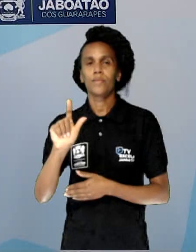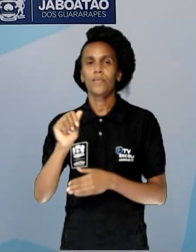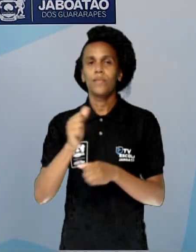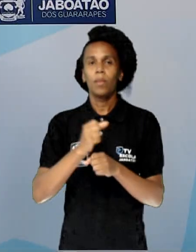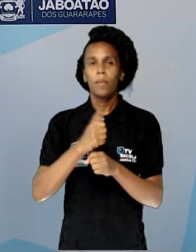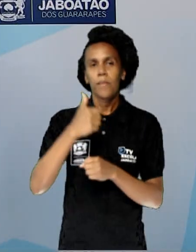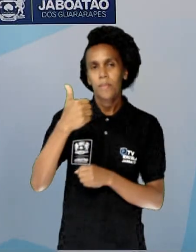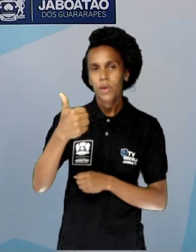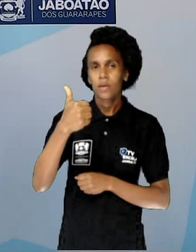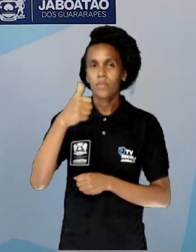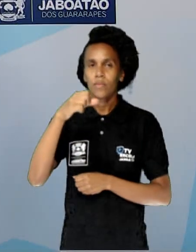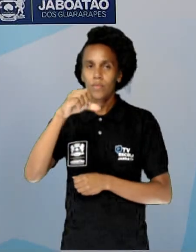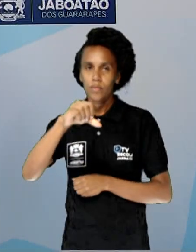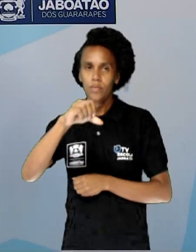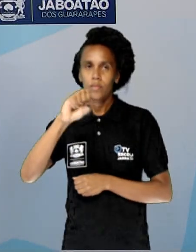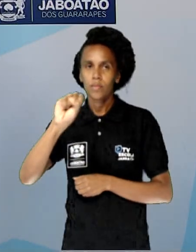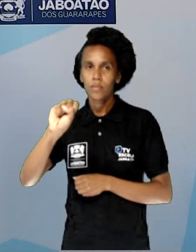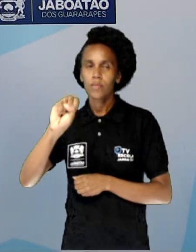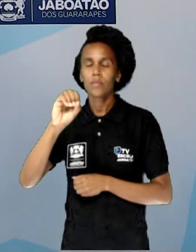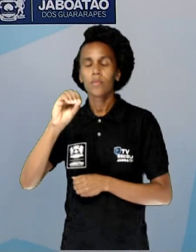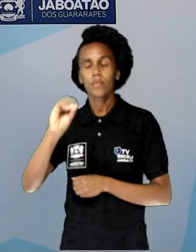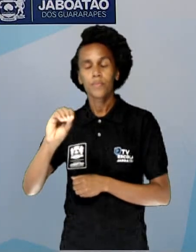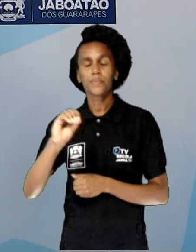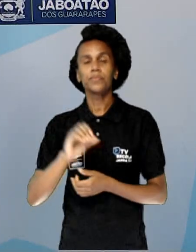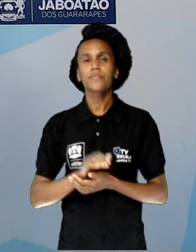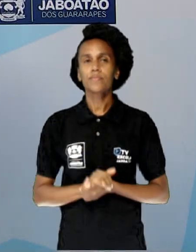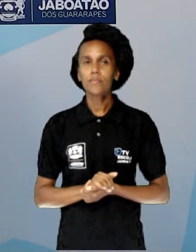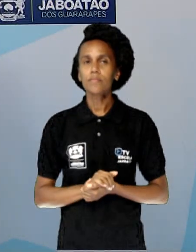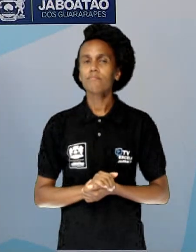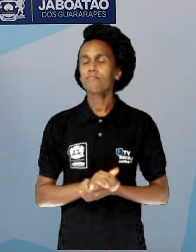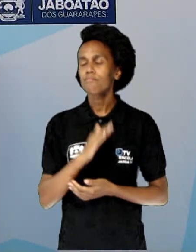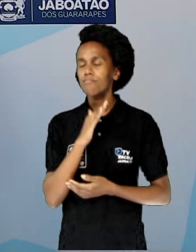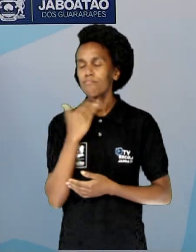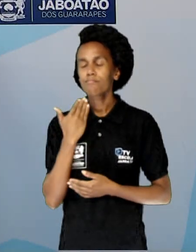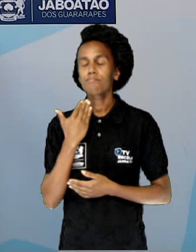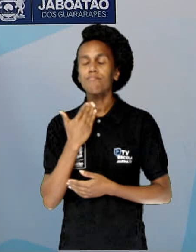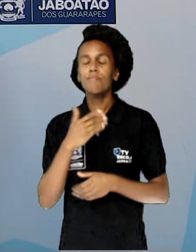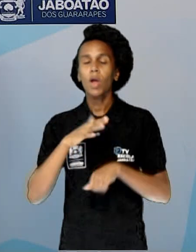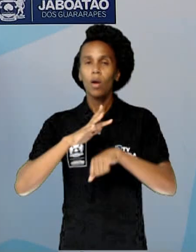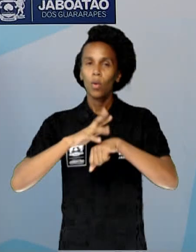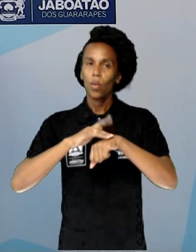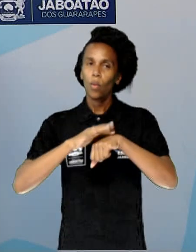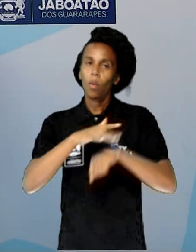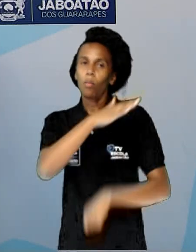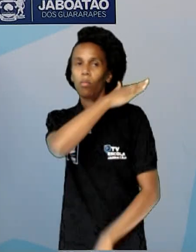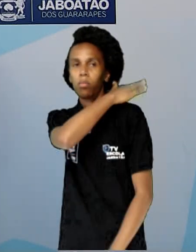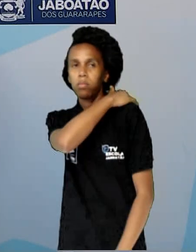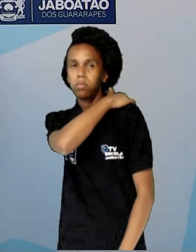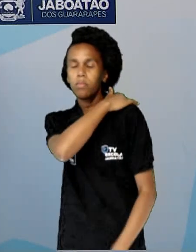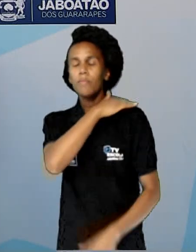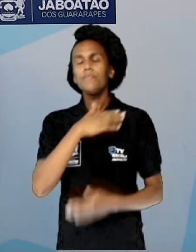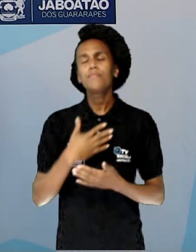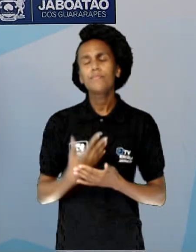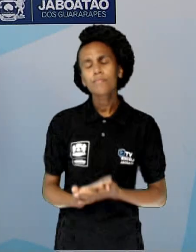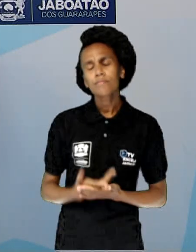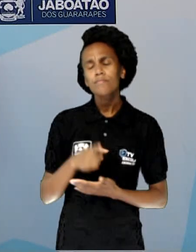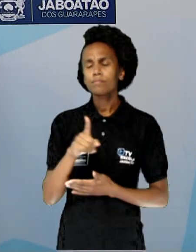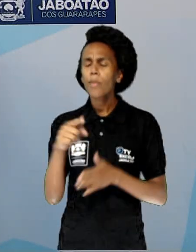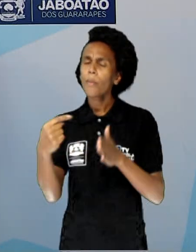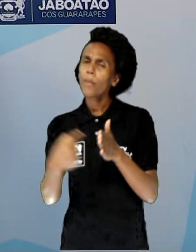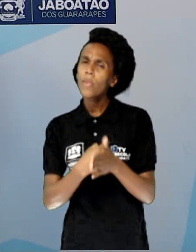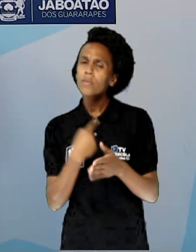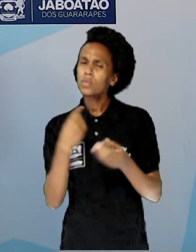Então, voltando para cá. O que a gente pode observar? Você pergunta assim, Eduardo, apenas isso de Vinícius de Moraes? Como eu falei na aula anterior,